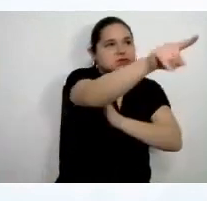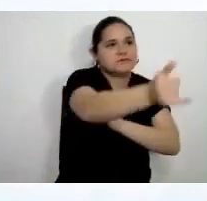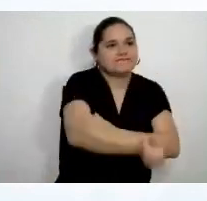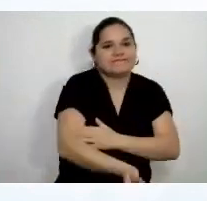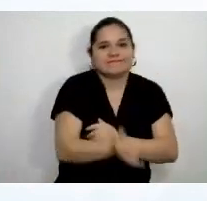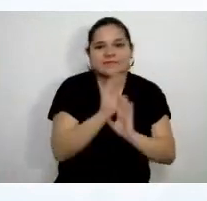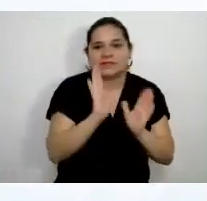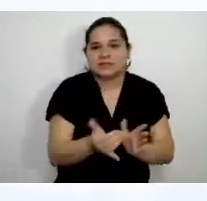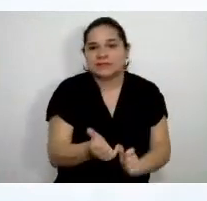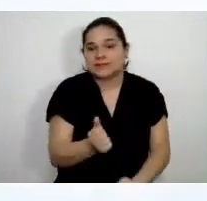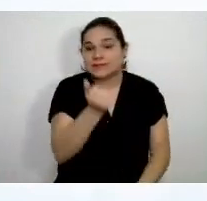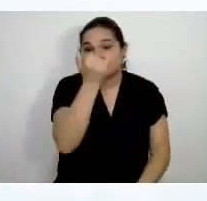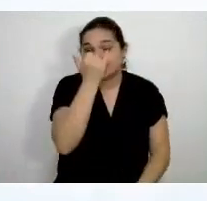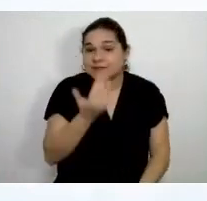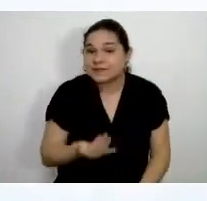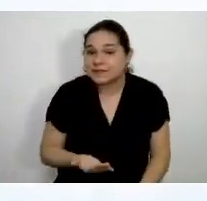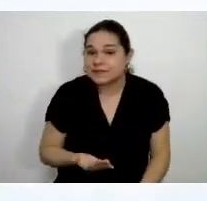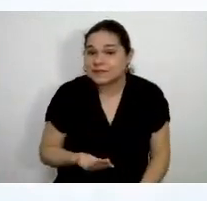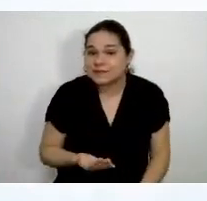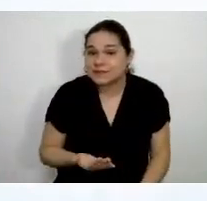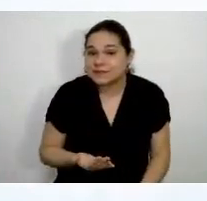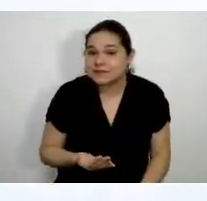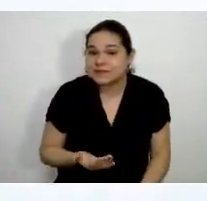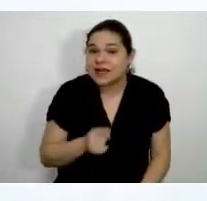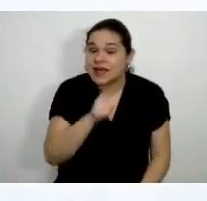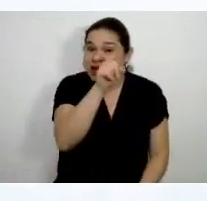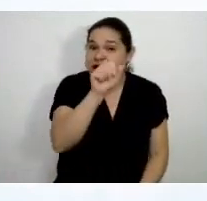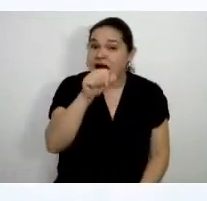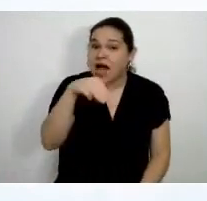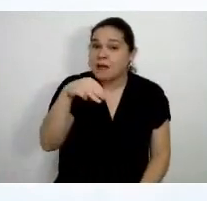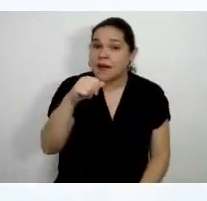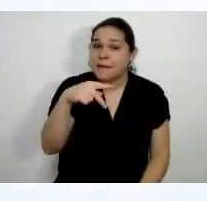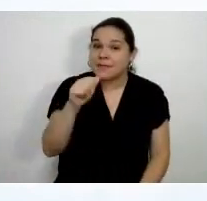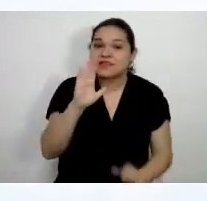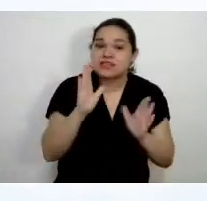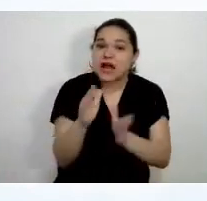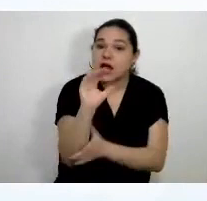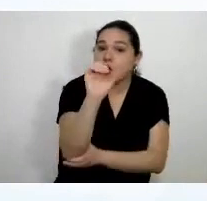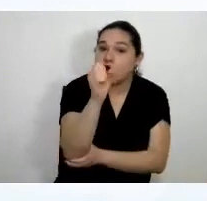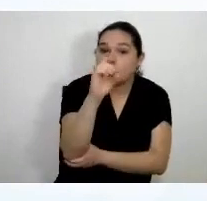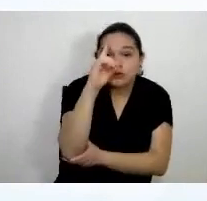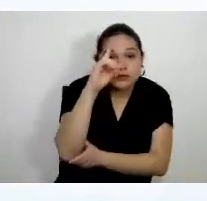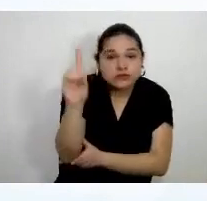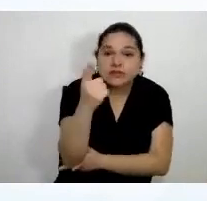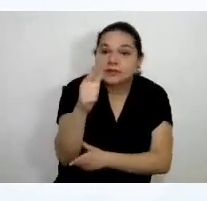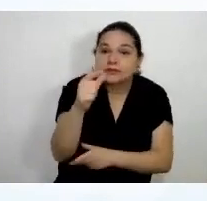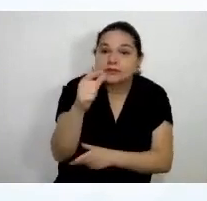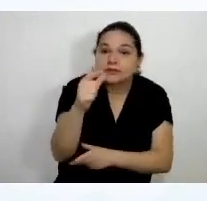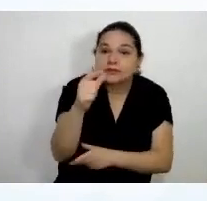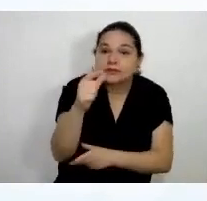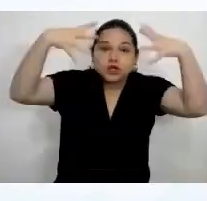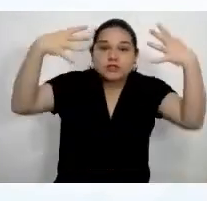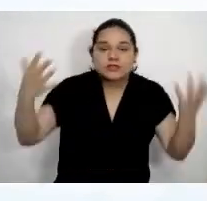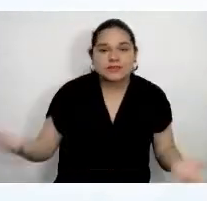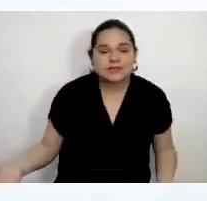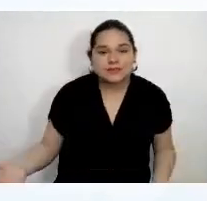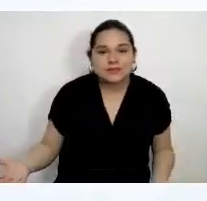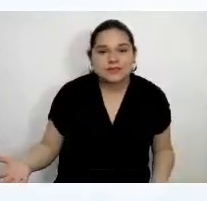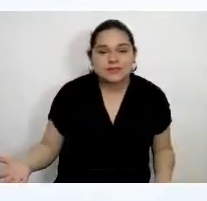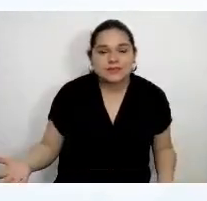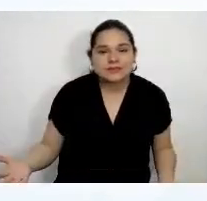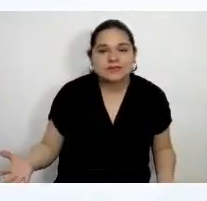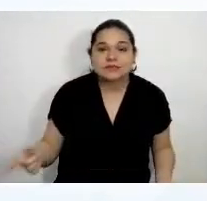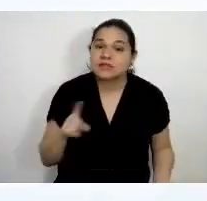Amapá faz 8 dias que está sem luz, sem energia elétrica. Então, esse tipo de coisa tem que ser levado em